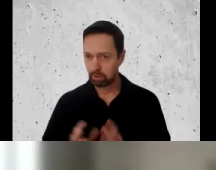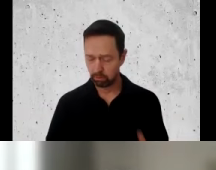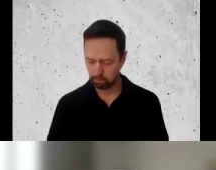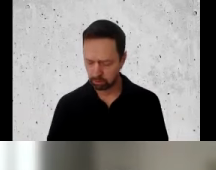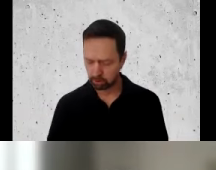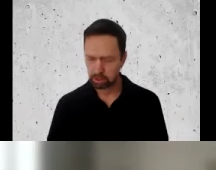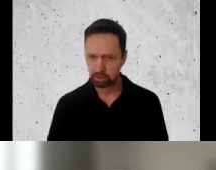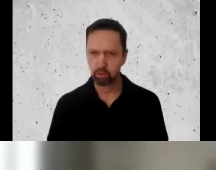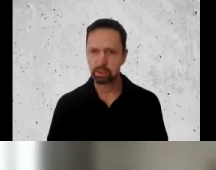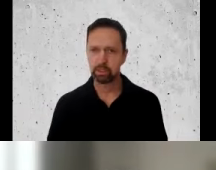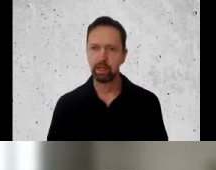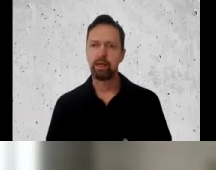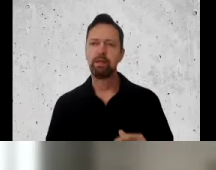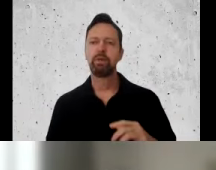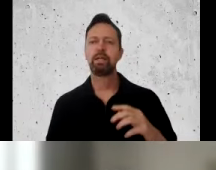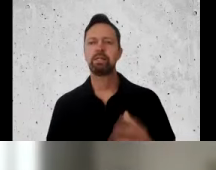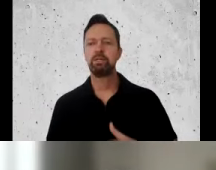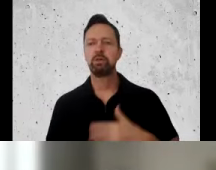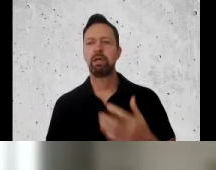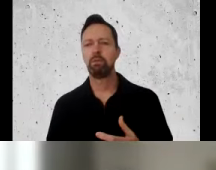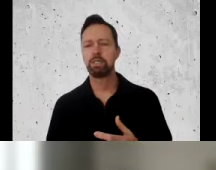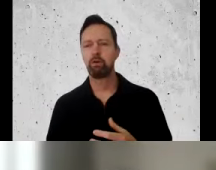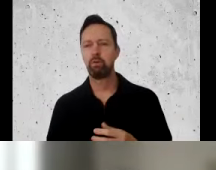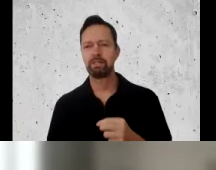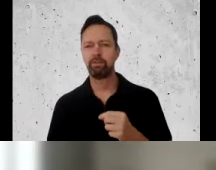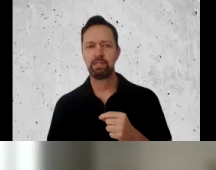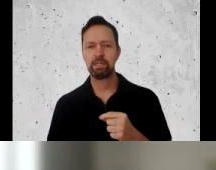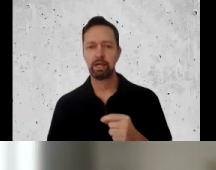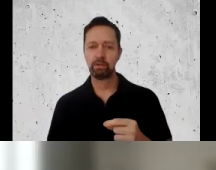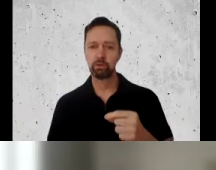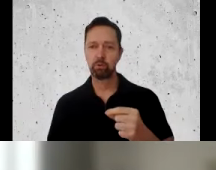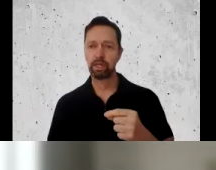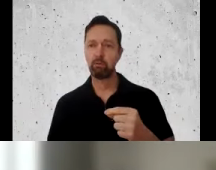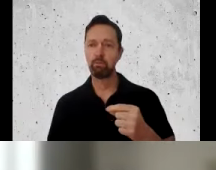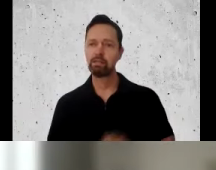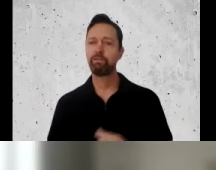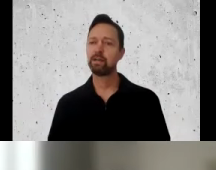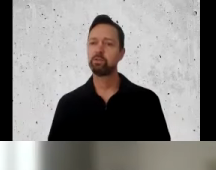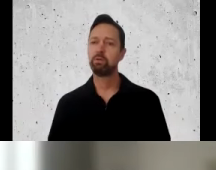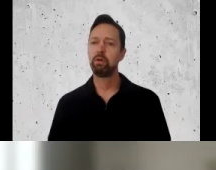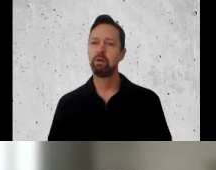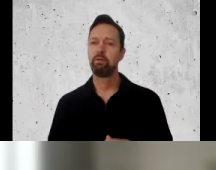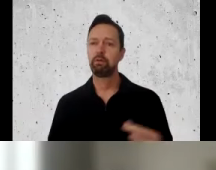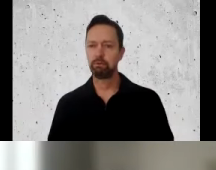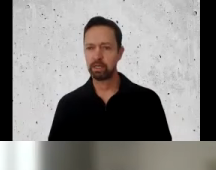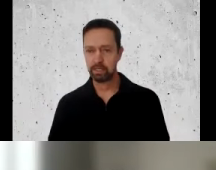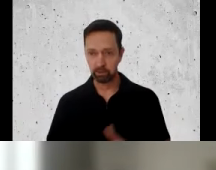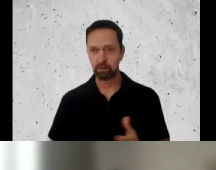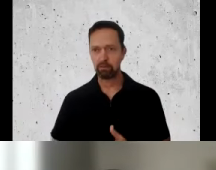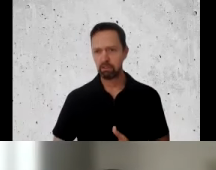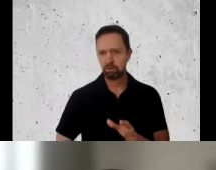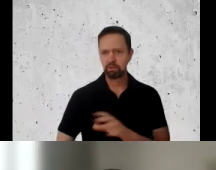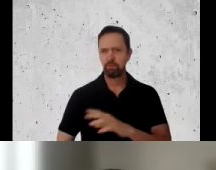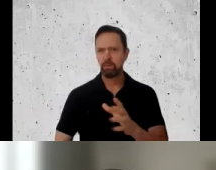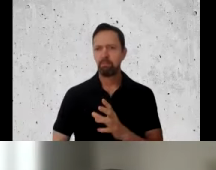Então, uma negociação com o oceano. E o interessante é que ele mostra como, às vezes o que é o mais fácil não dá